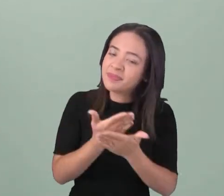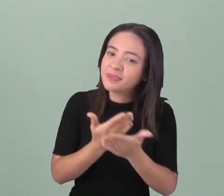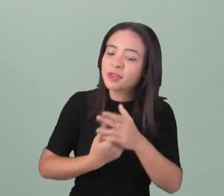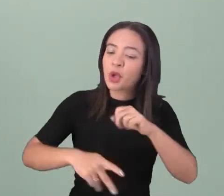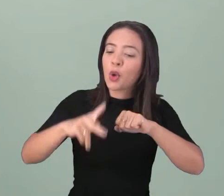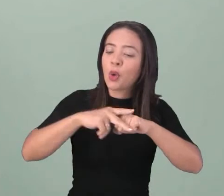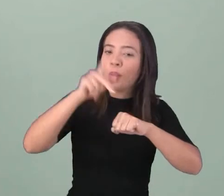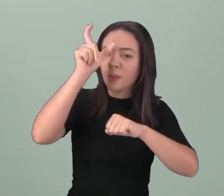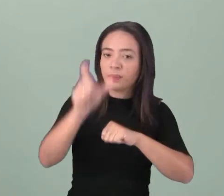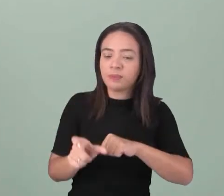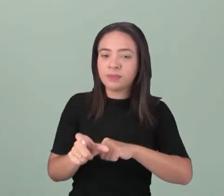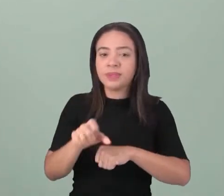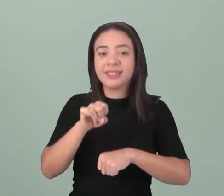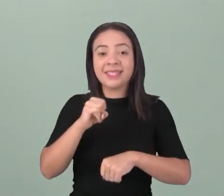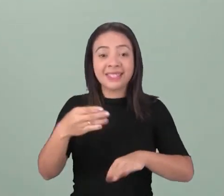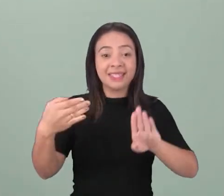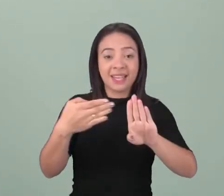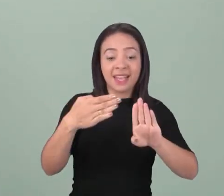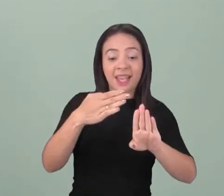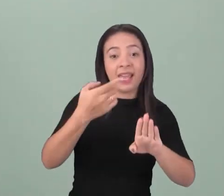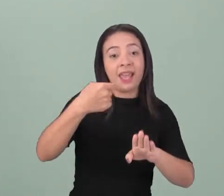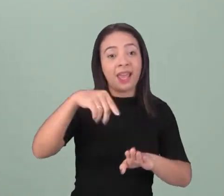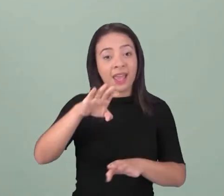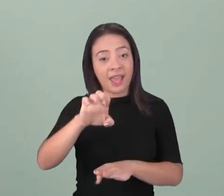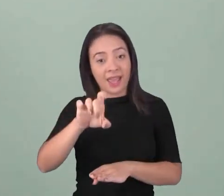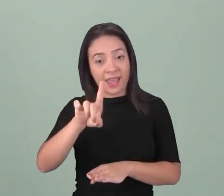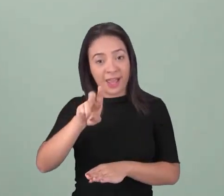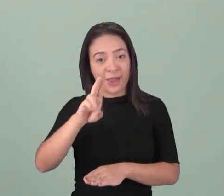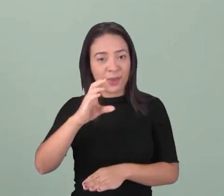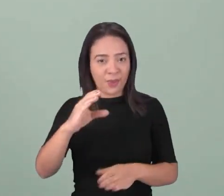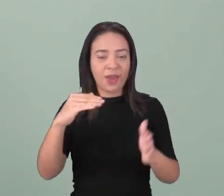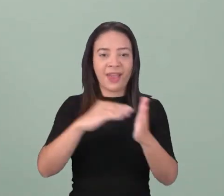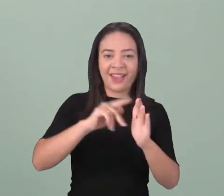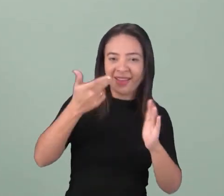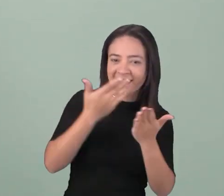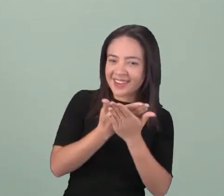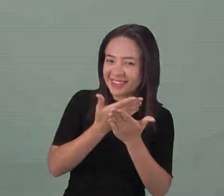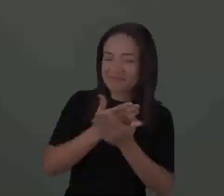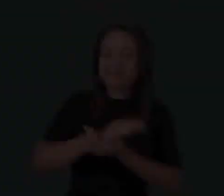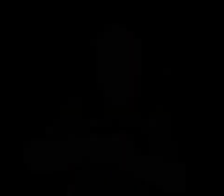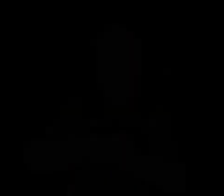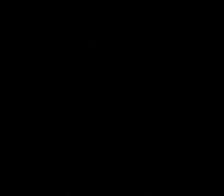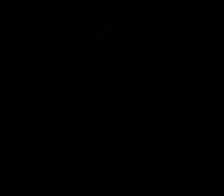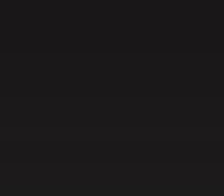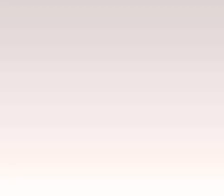pessoais. Para outras aulas é só acessar a plataforma Eduque. Até a próxima aula.